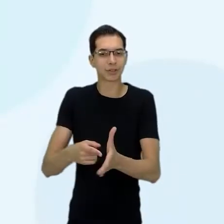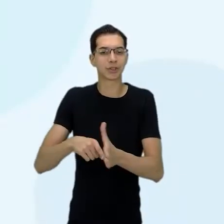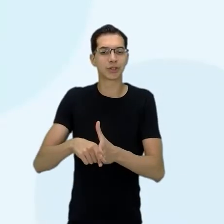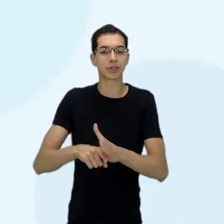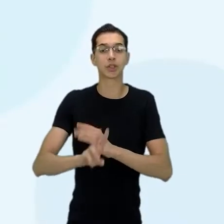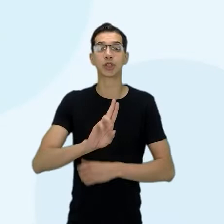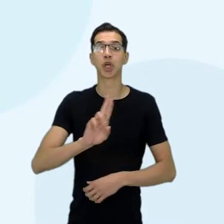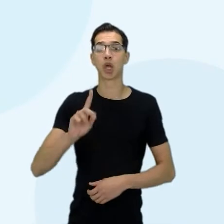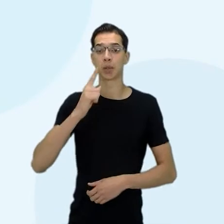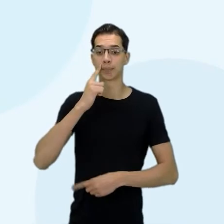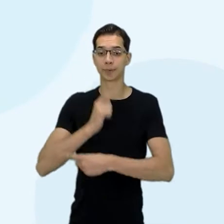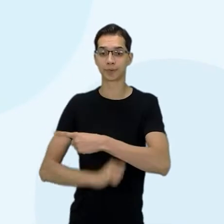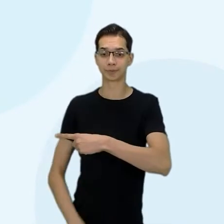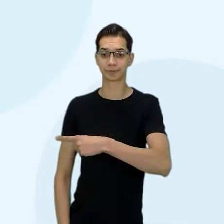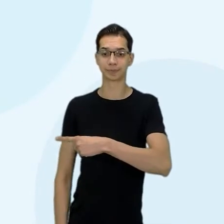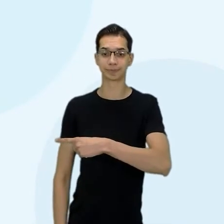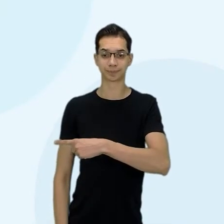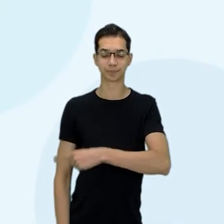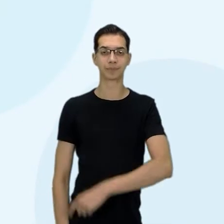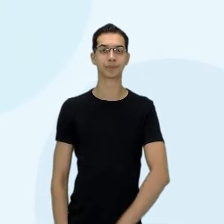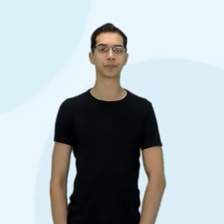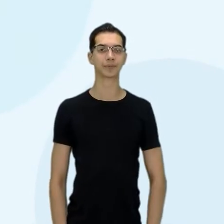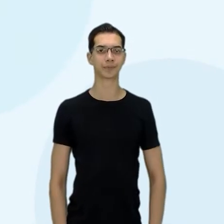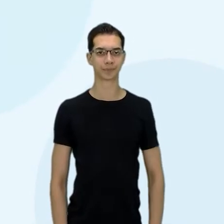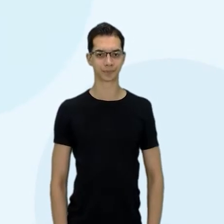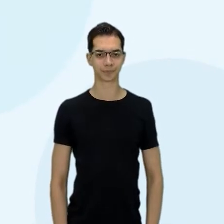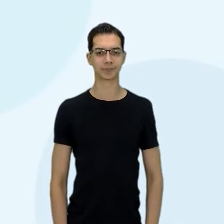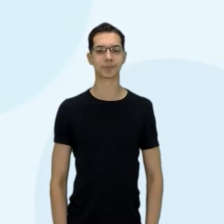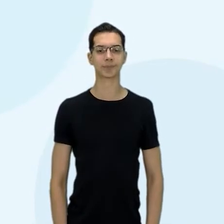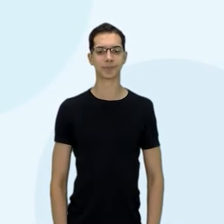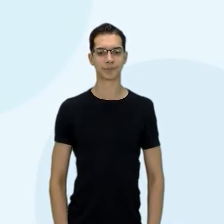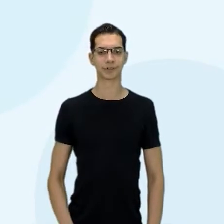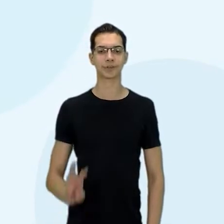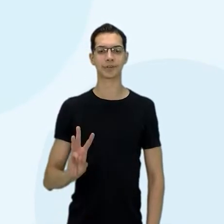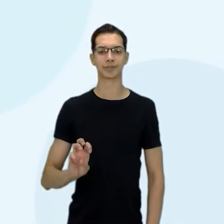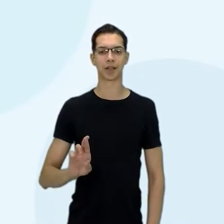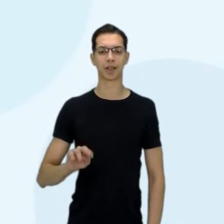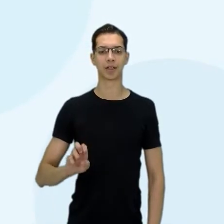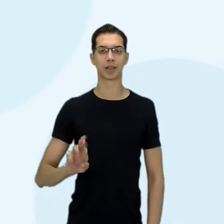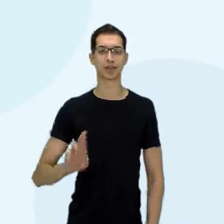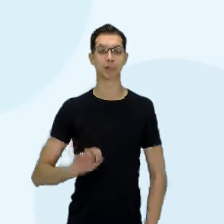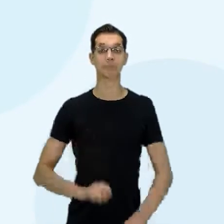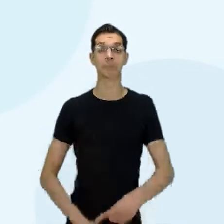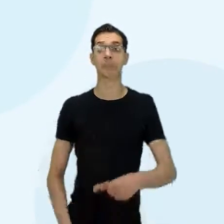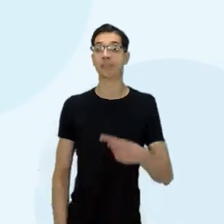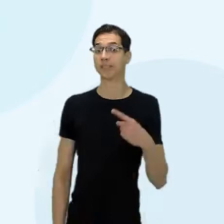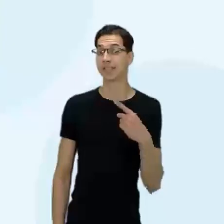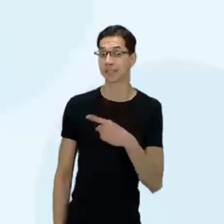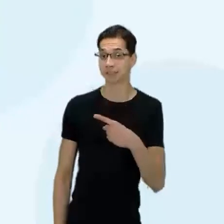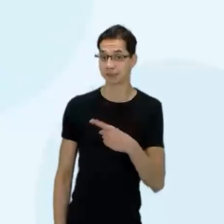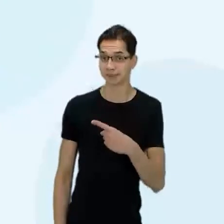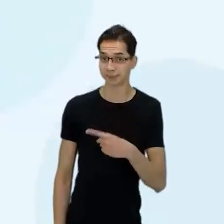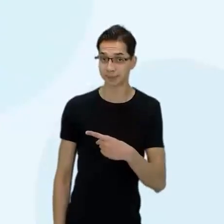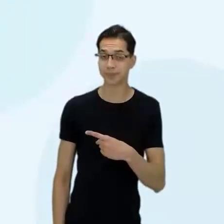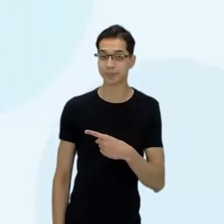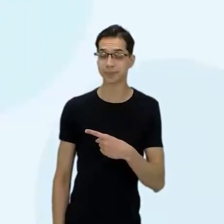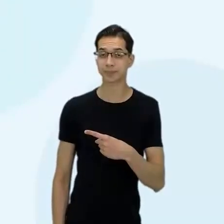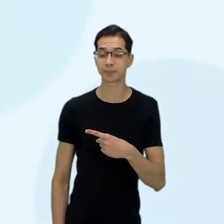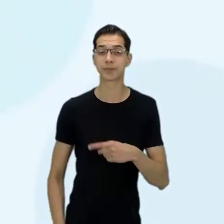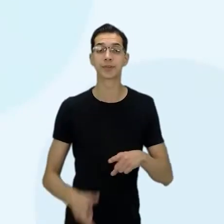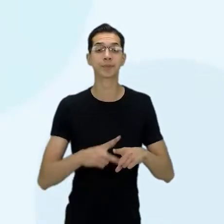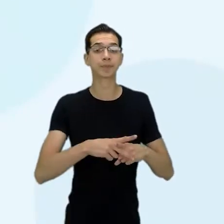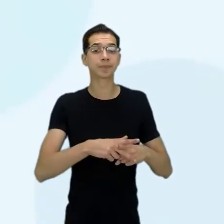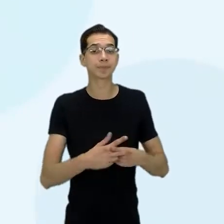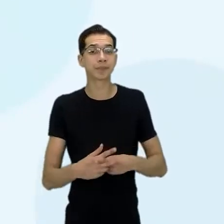físico Werner Karl Heisenberg, que deu andamento para a mecânica quântica, como é que o movimento das